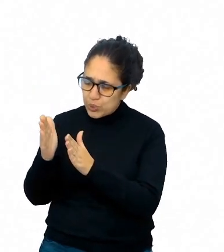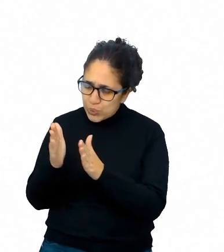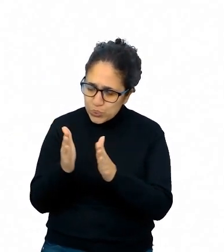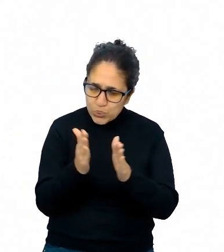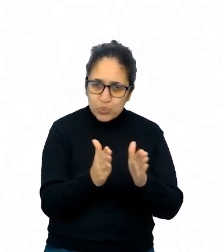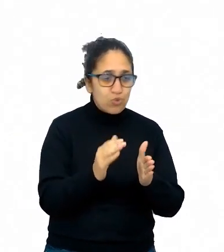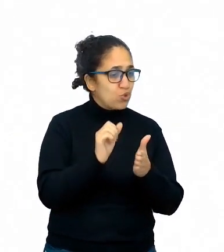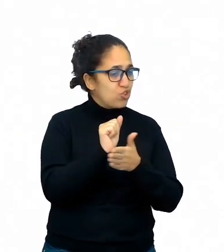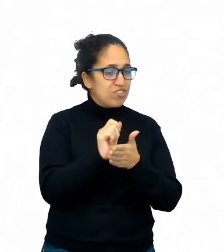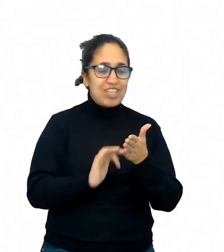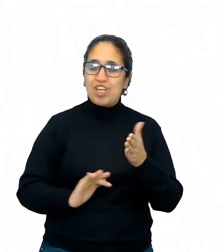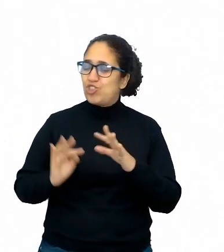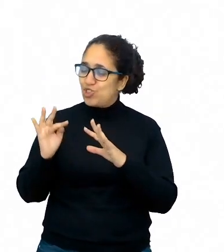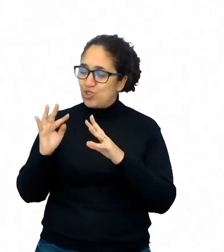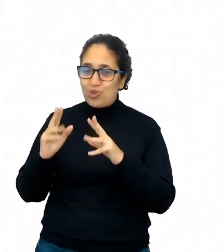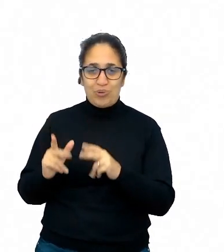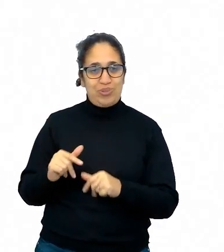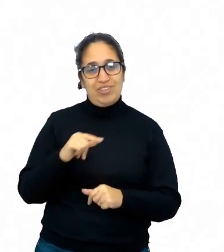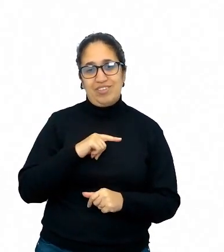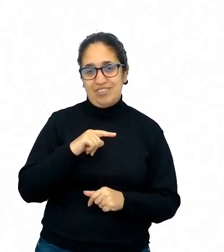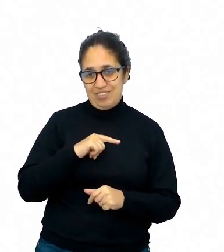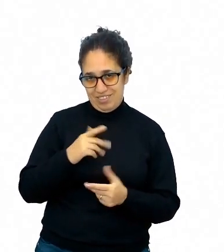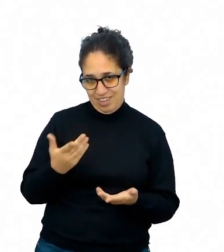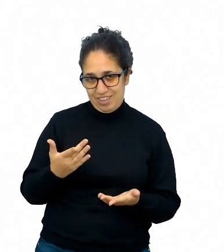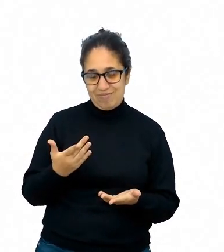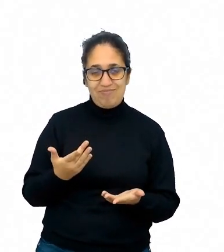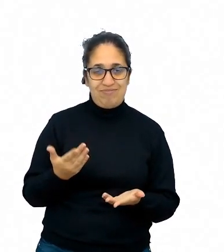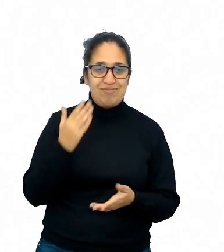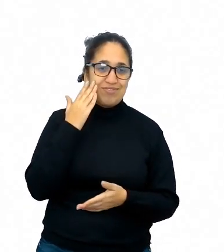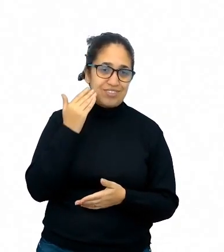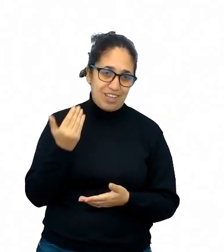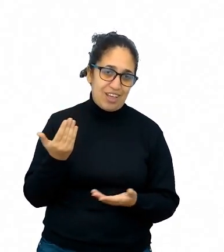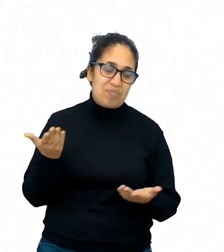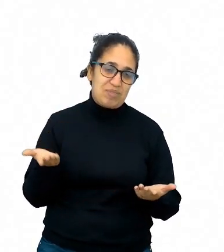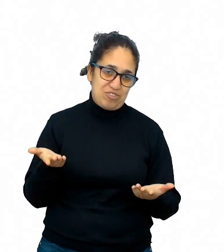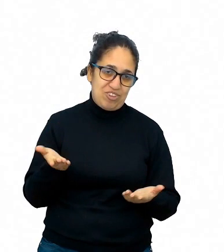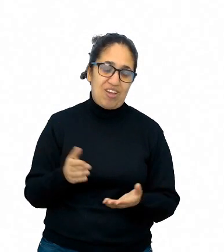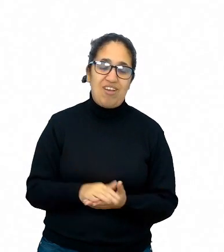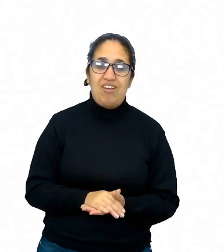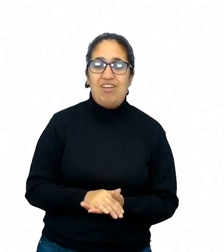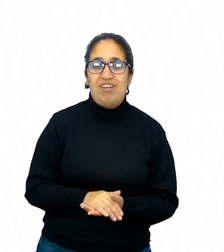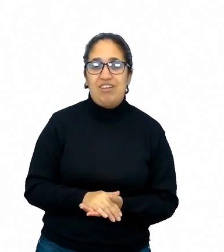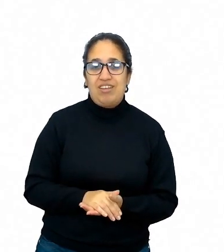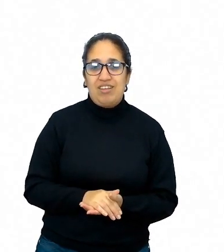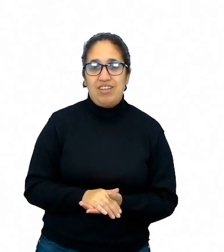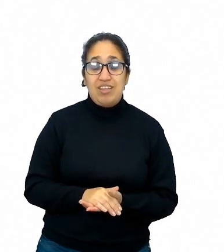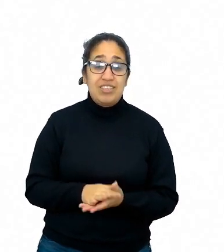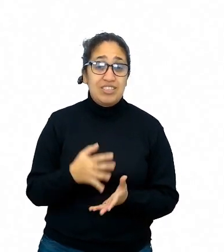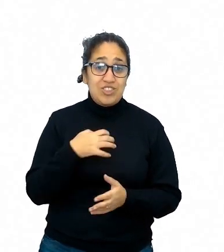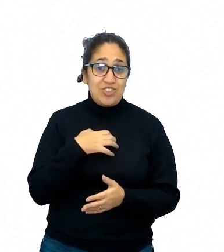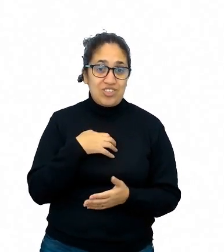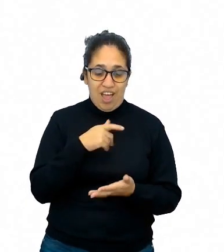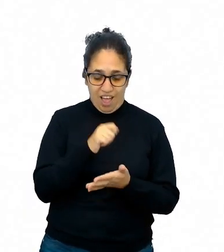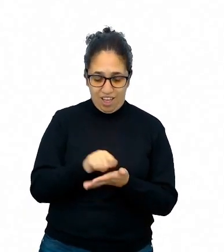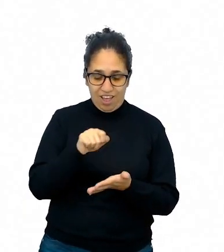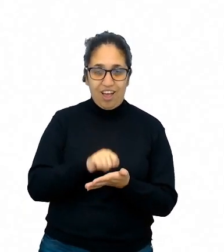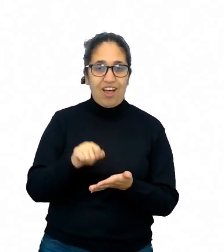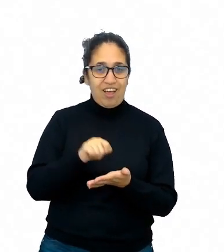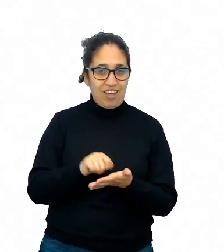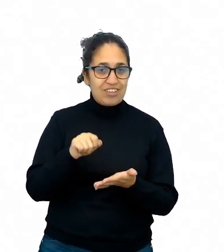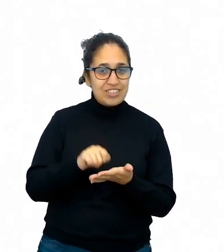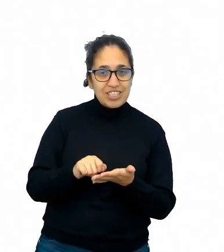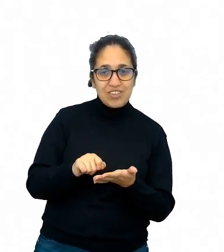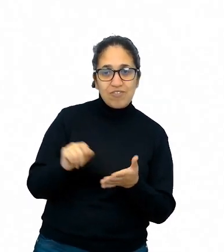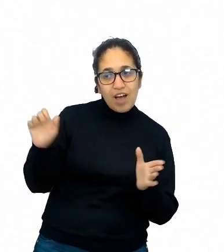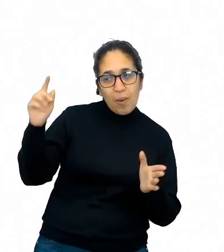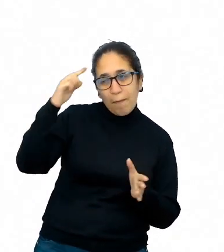todas as atividades, né? A gente sabe que essa forma escrita, né, e mental,